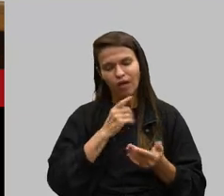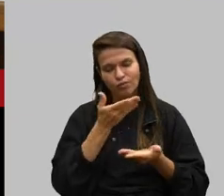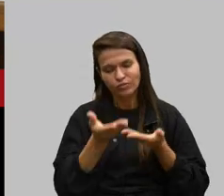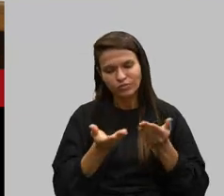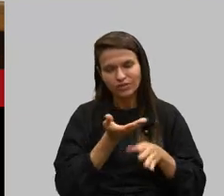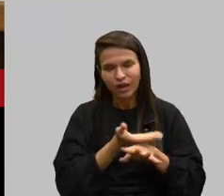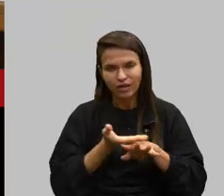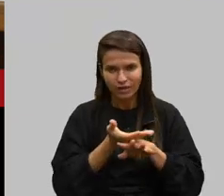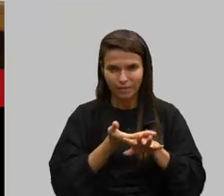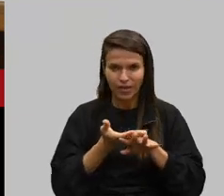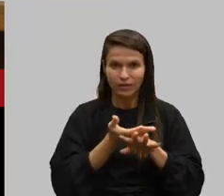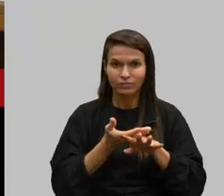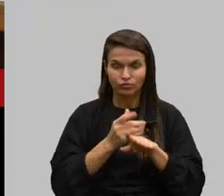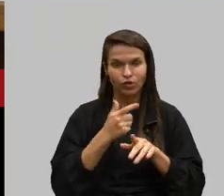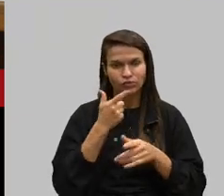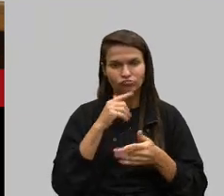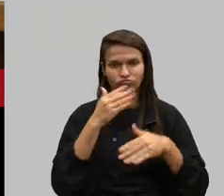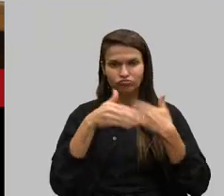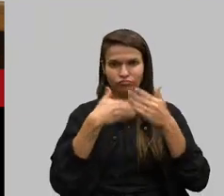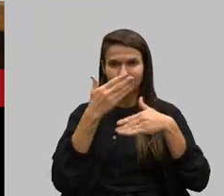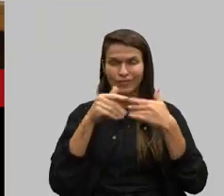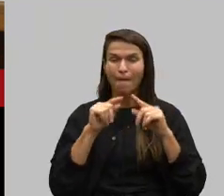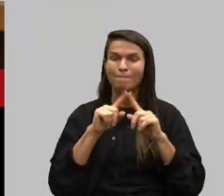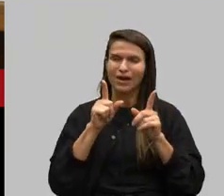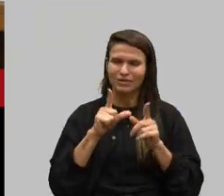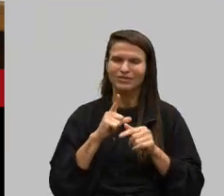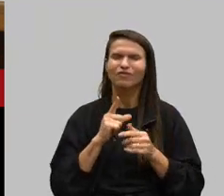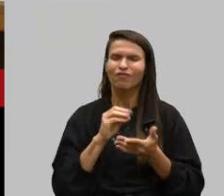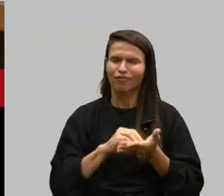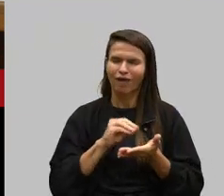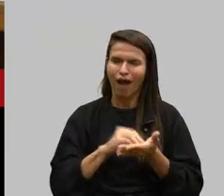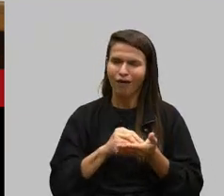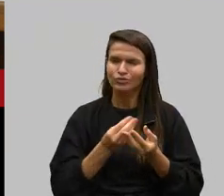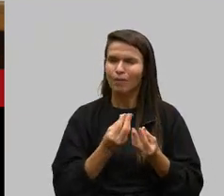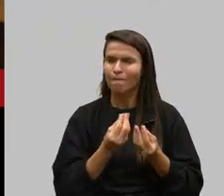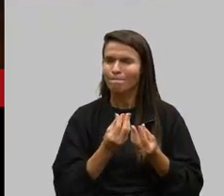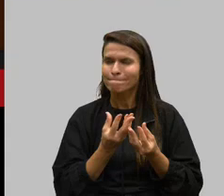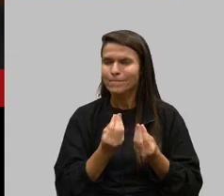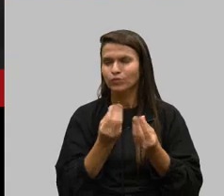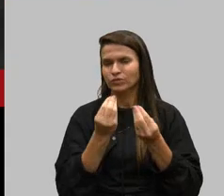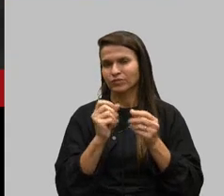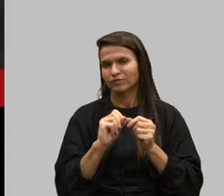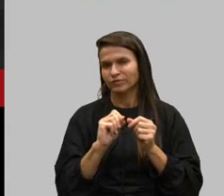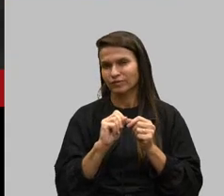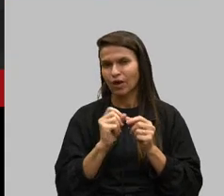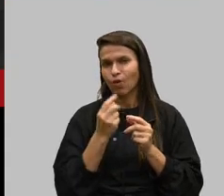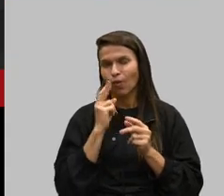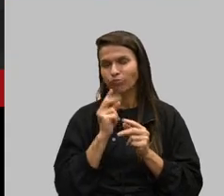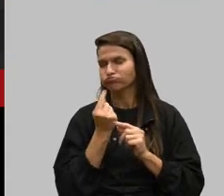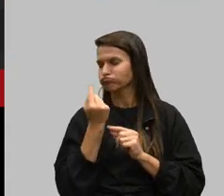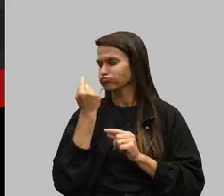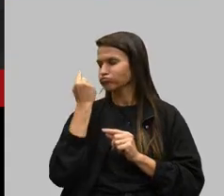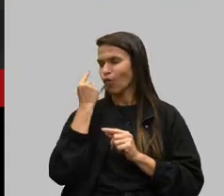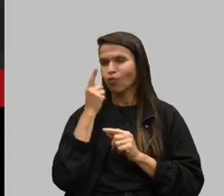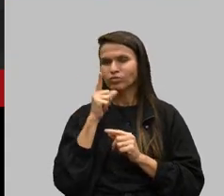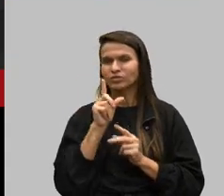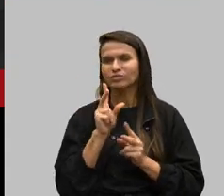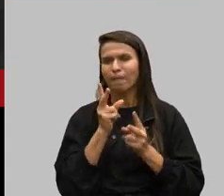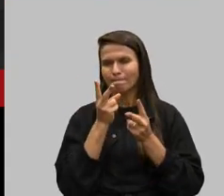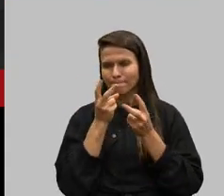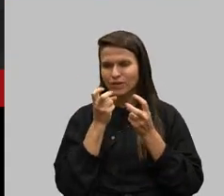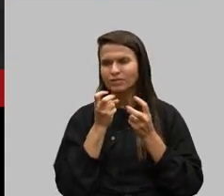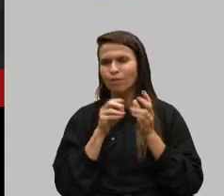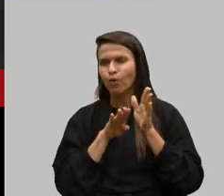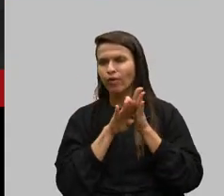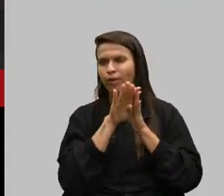gente tem avançado deputada Adriana Mas ainda tem muito o que fazer né eu olho para trás e consigo se ver os avanços